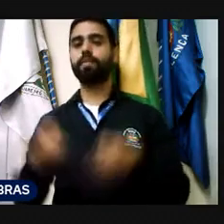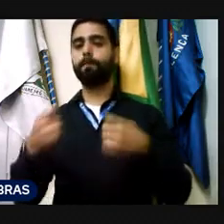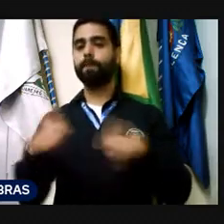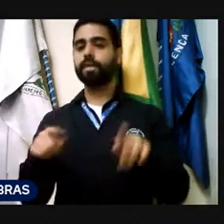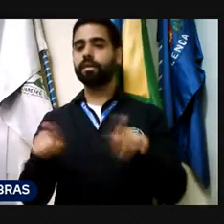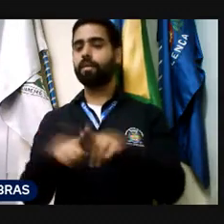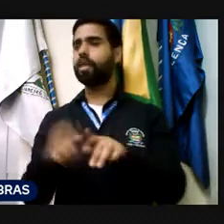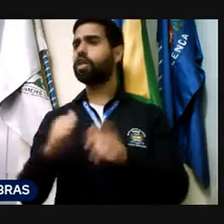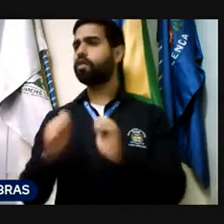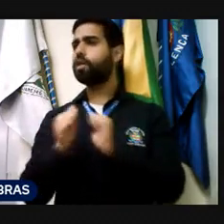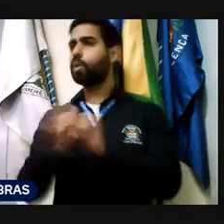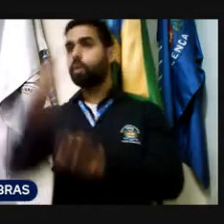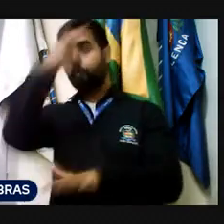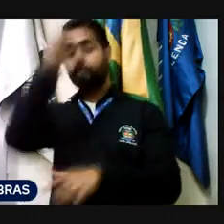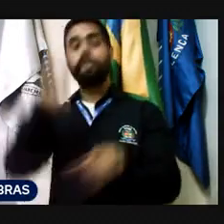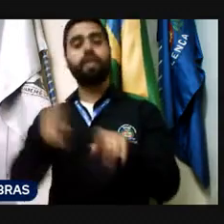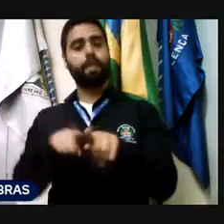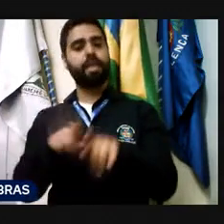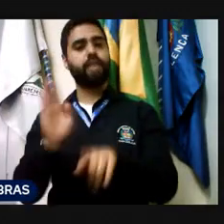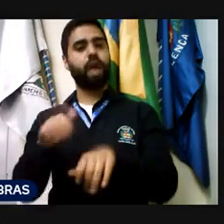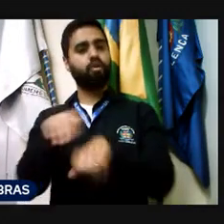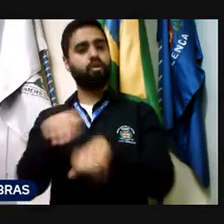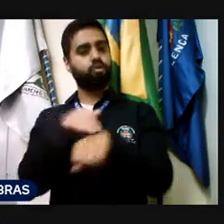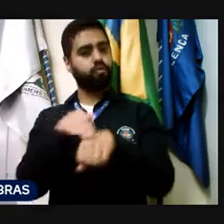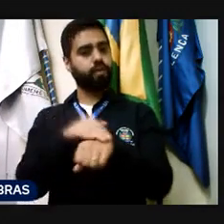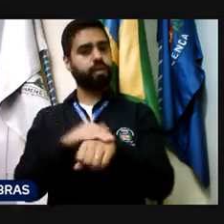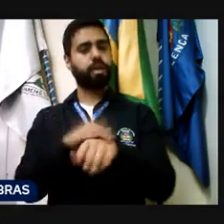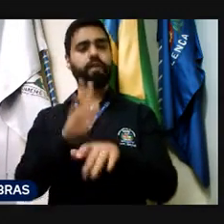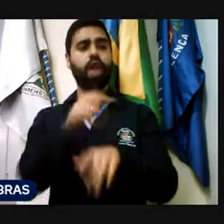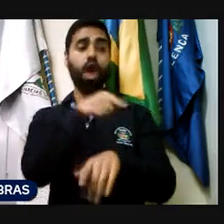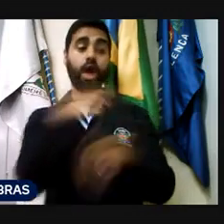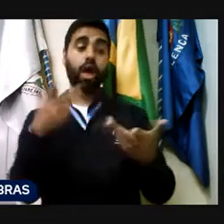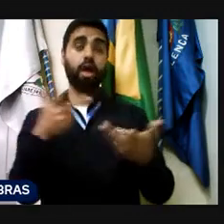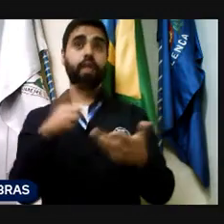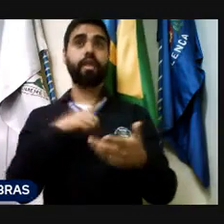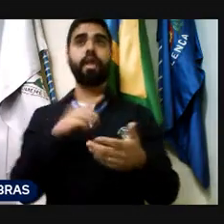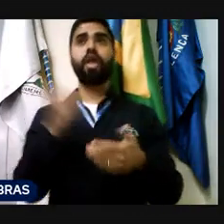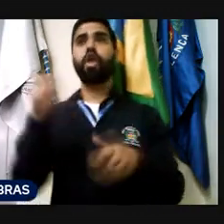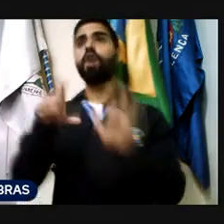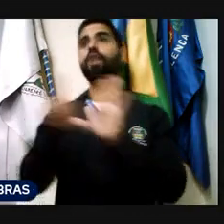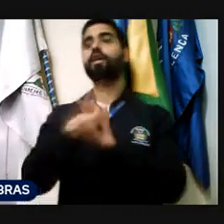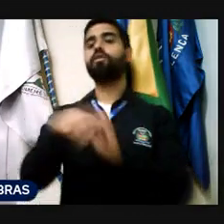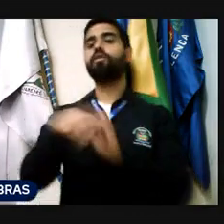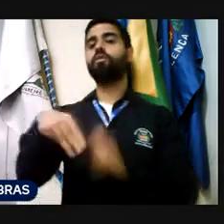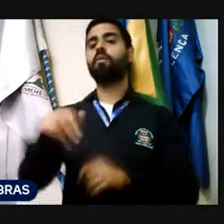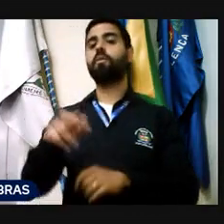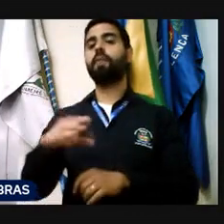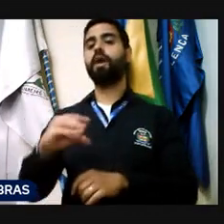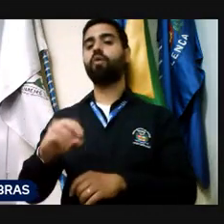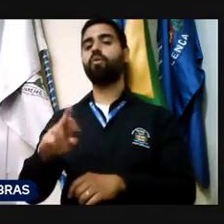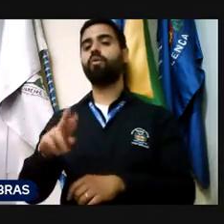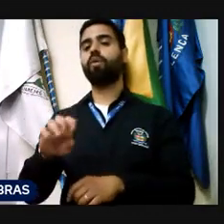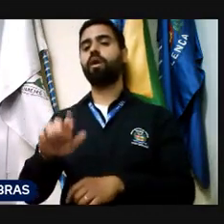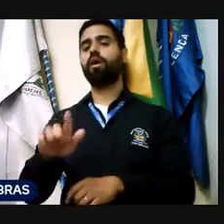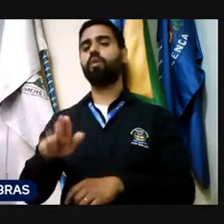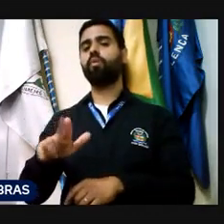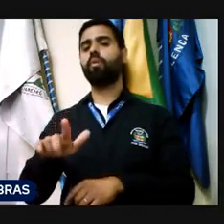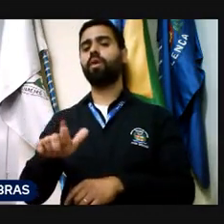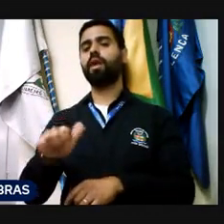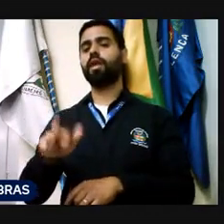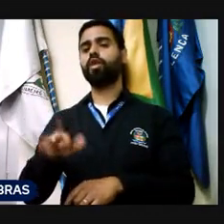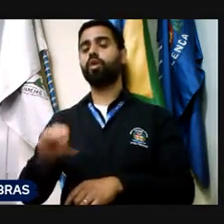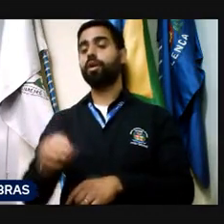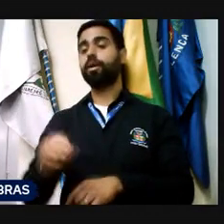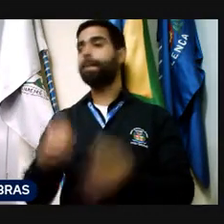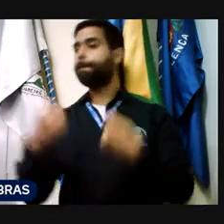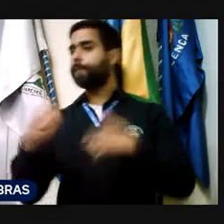tive com o prefeito Fernandinho, conversei com ele, falei com a nova lei do marco regulatório. É preciso ter determinação